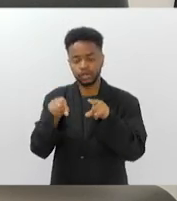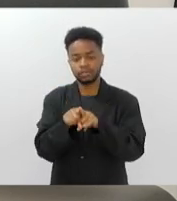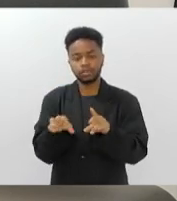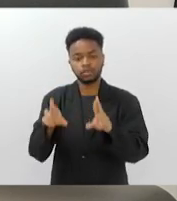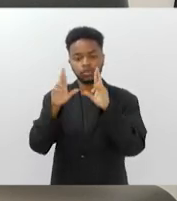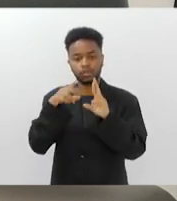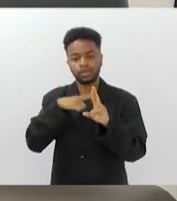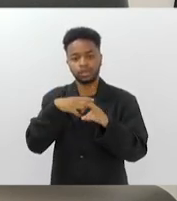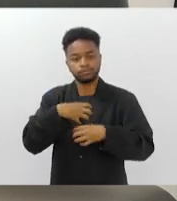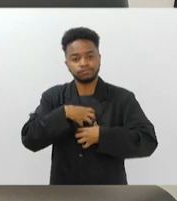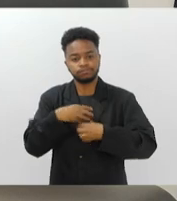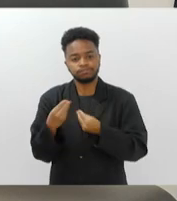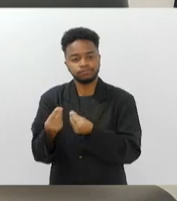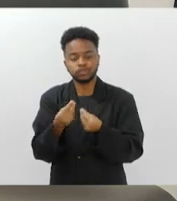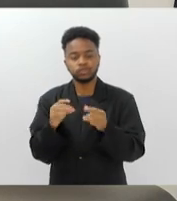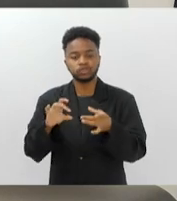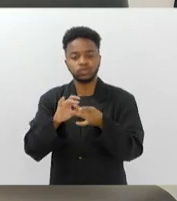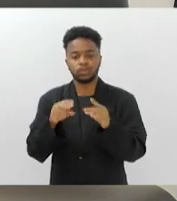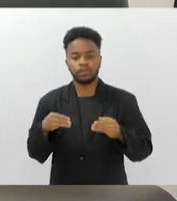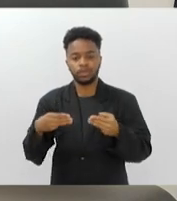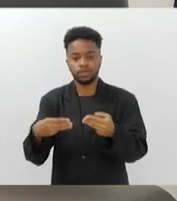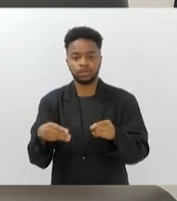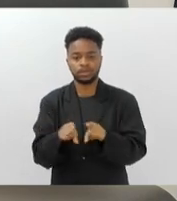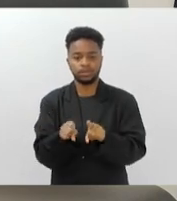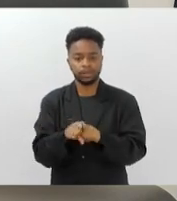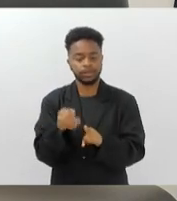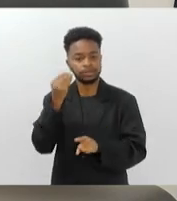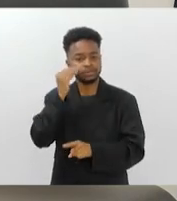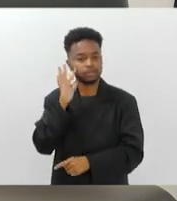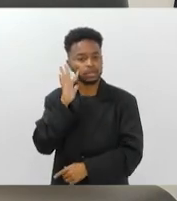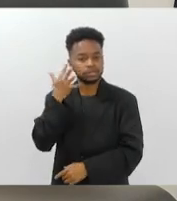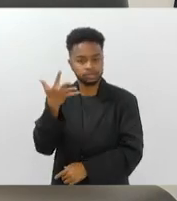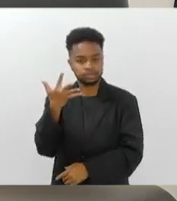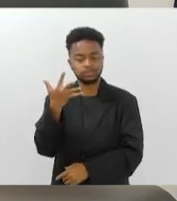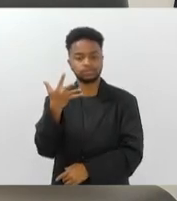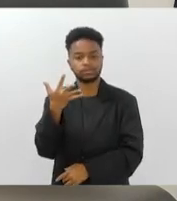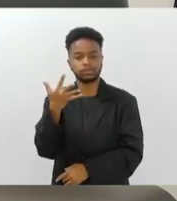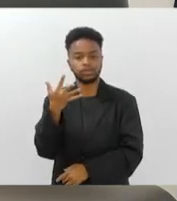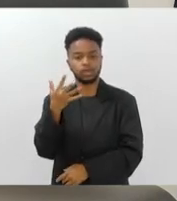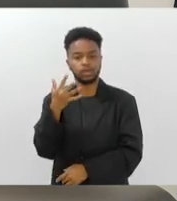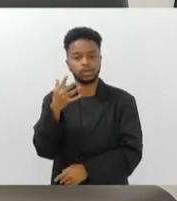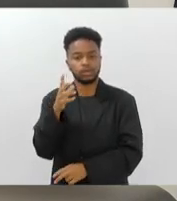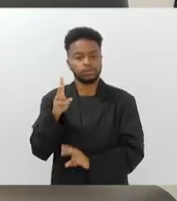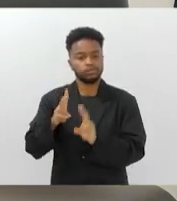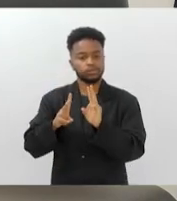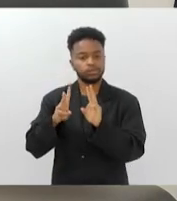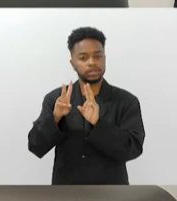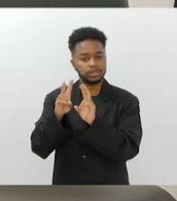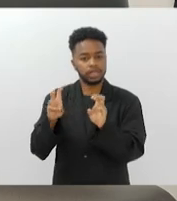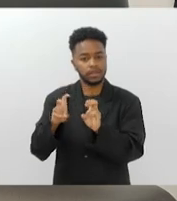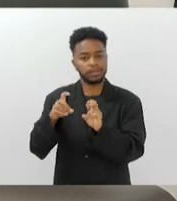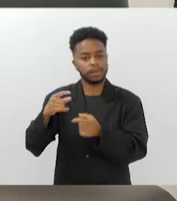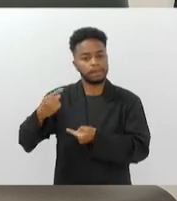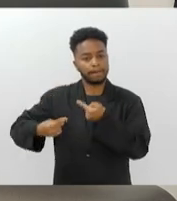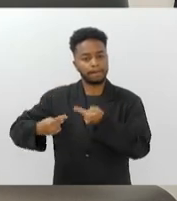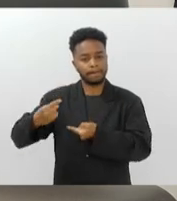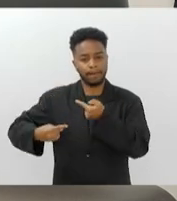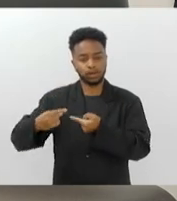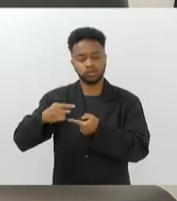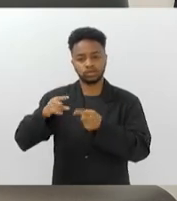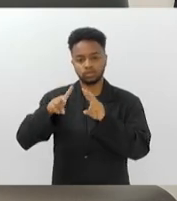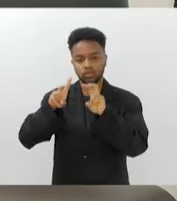sensibilidade por parte do ministério também paraa solução desse confronto aí na questão dos hospitais